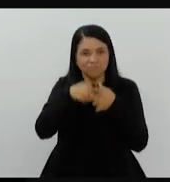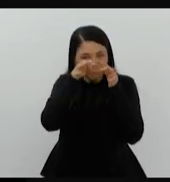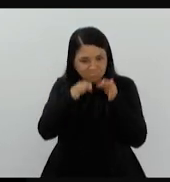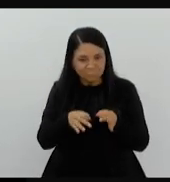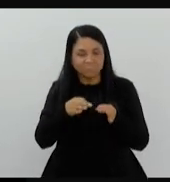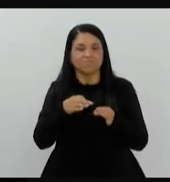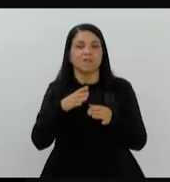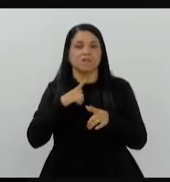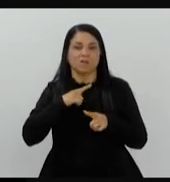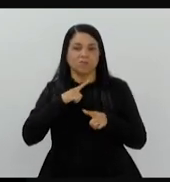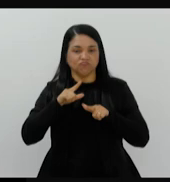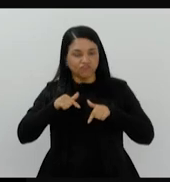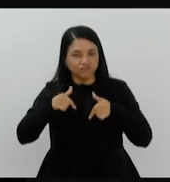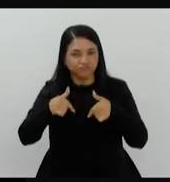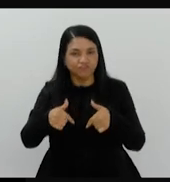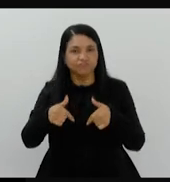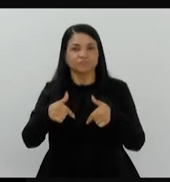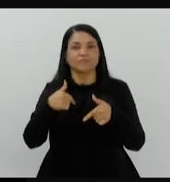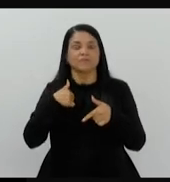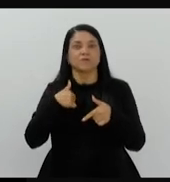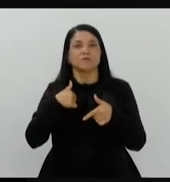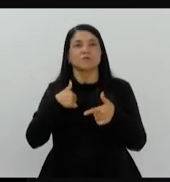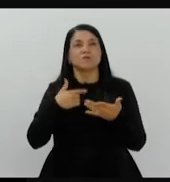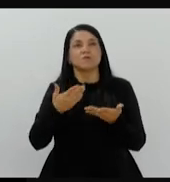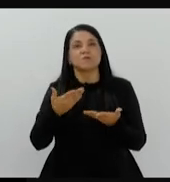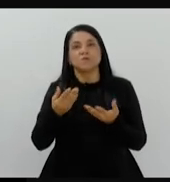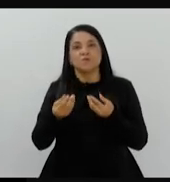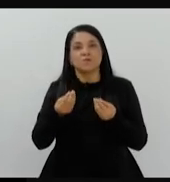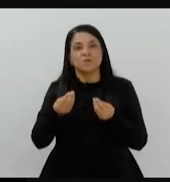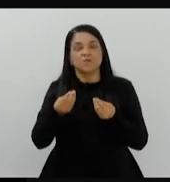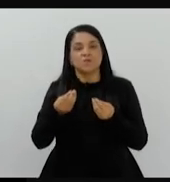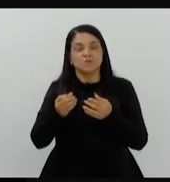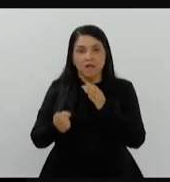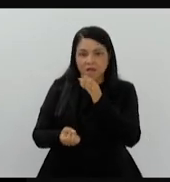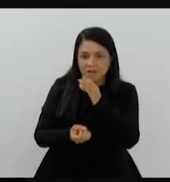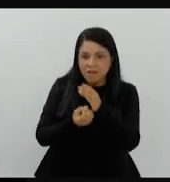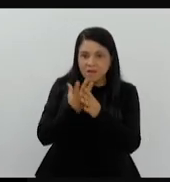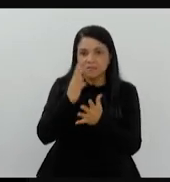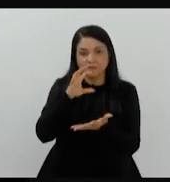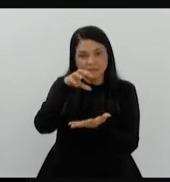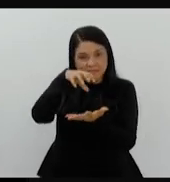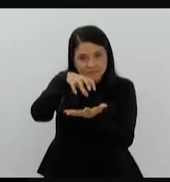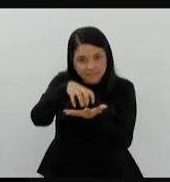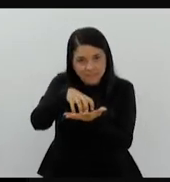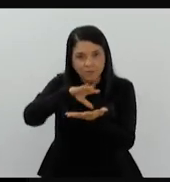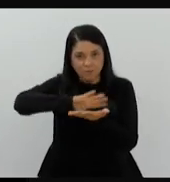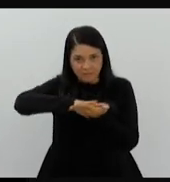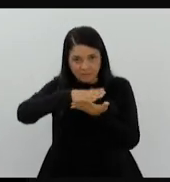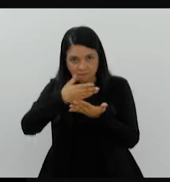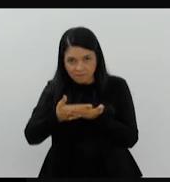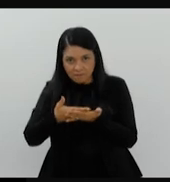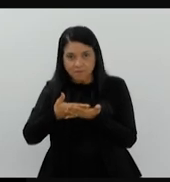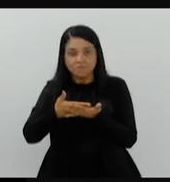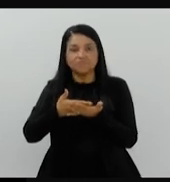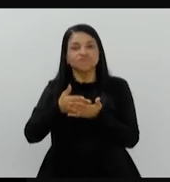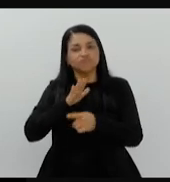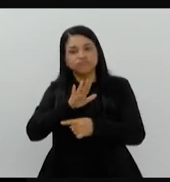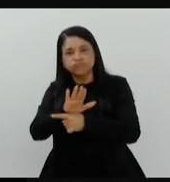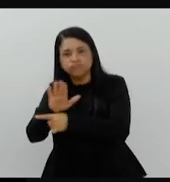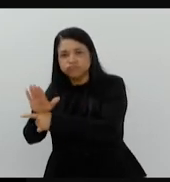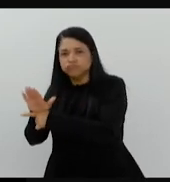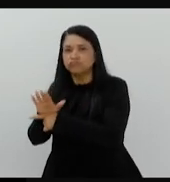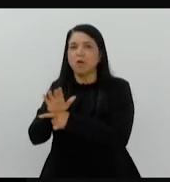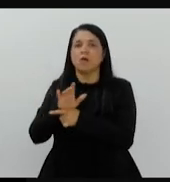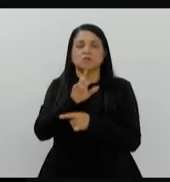tive, porque a partir, né, da criação da central, nós pudemos ajudar